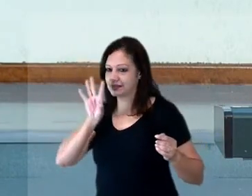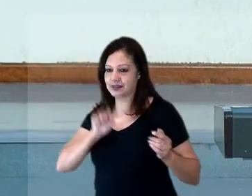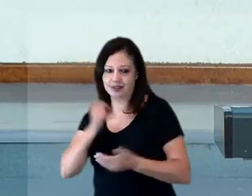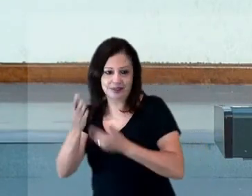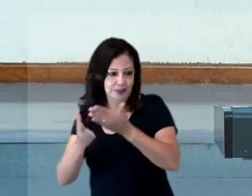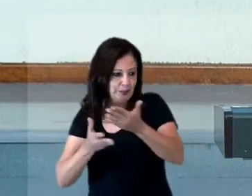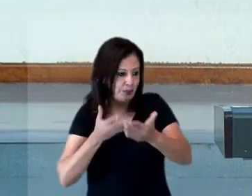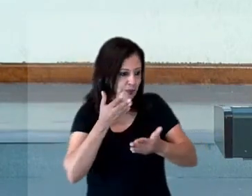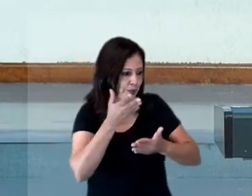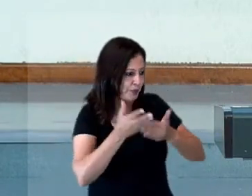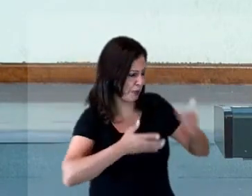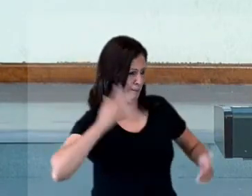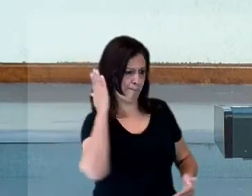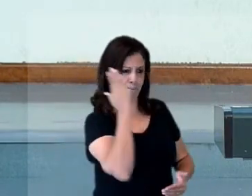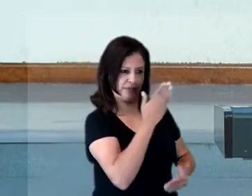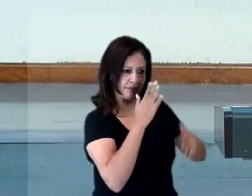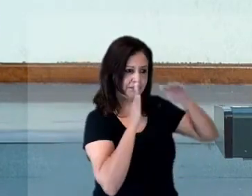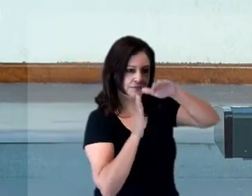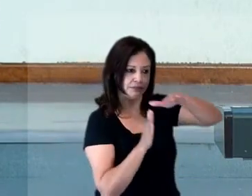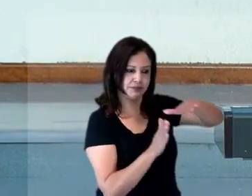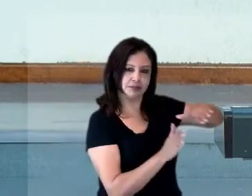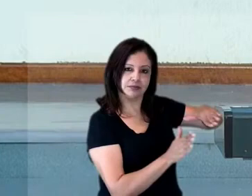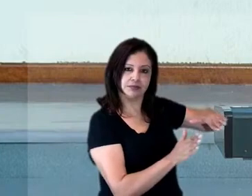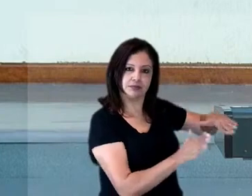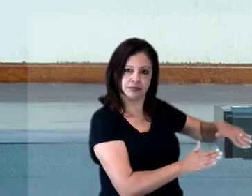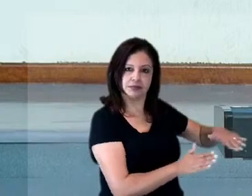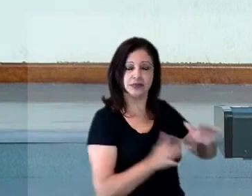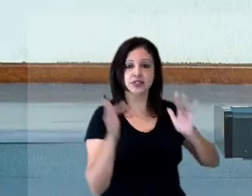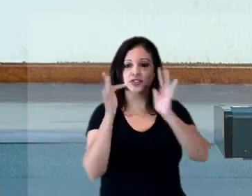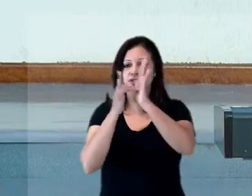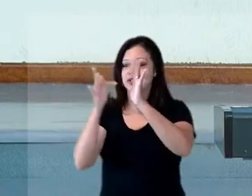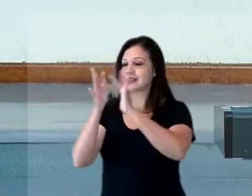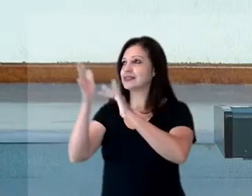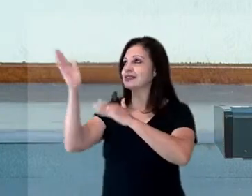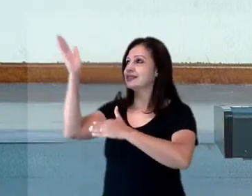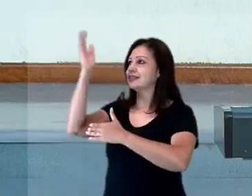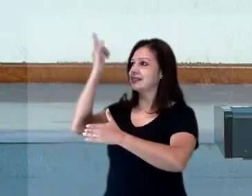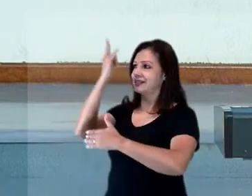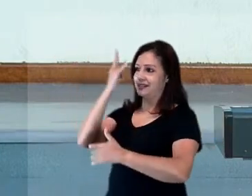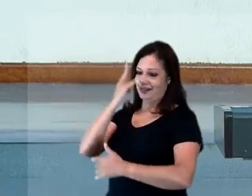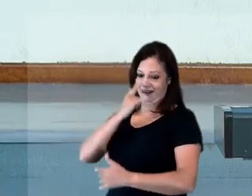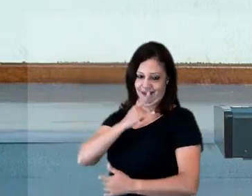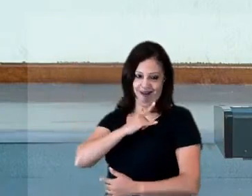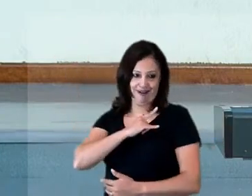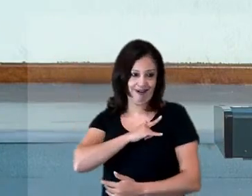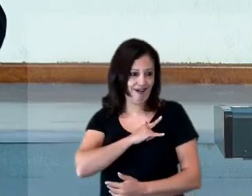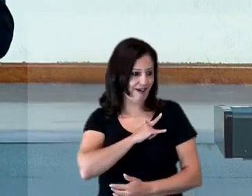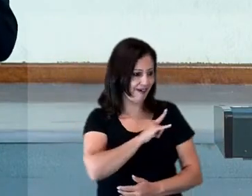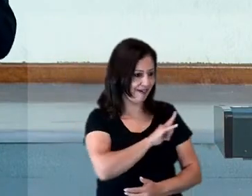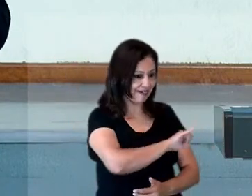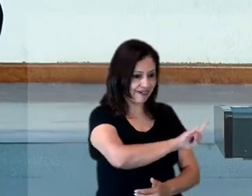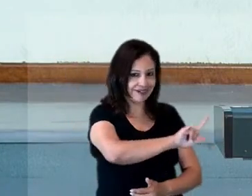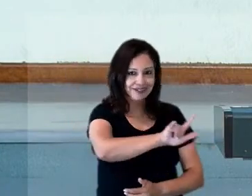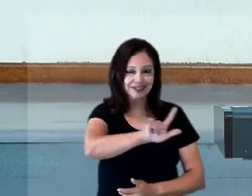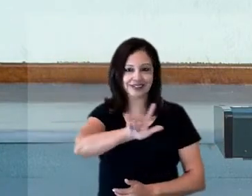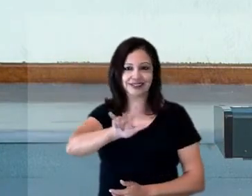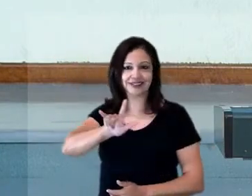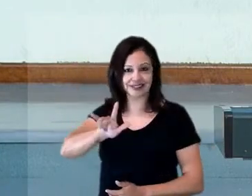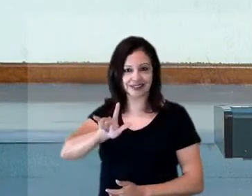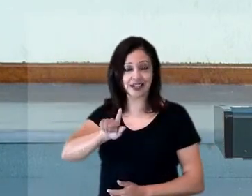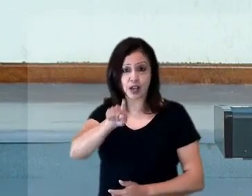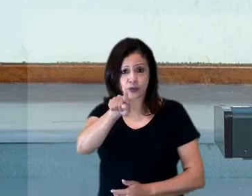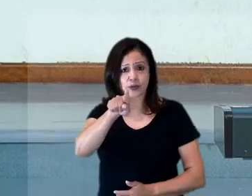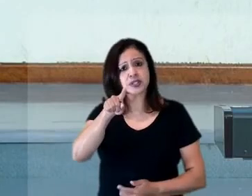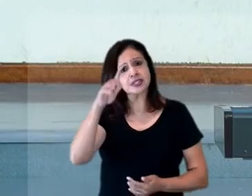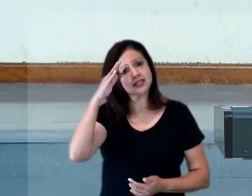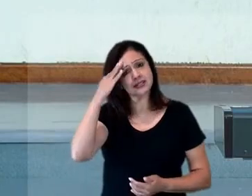amor enraizado em nós, vindo do Senhor Jesus Cristo, como Ele nos amou. Você precisa ter um entendimento do